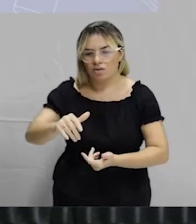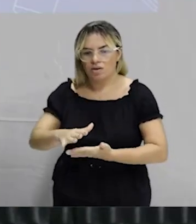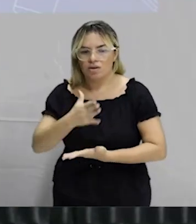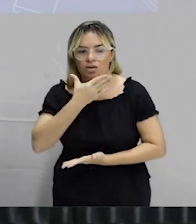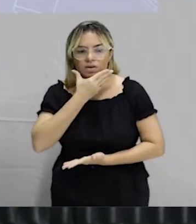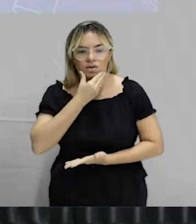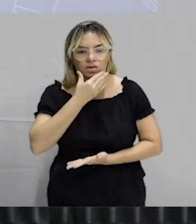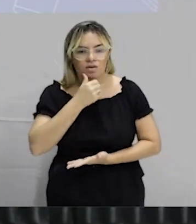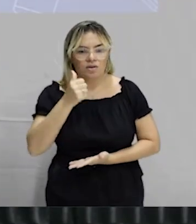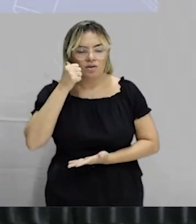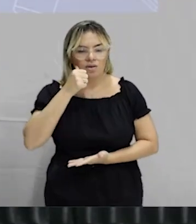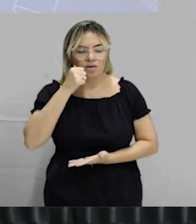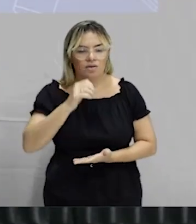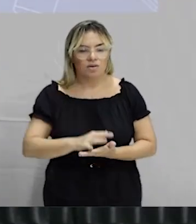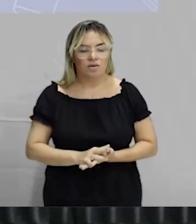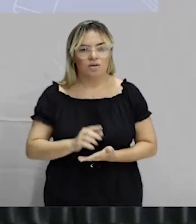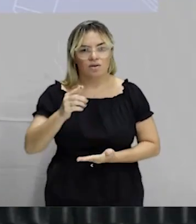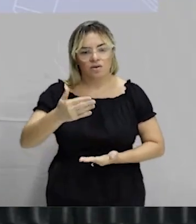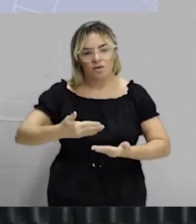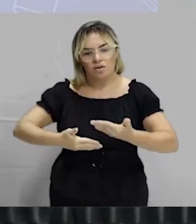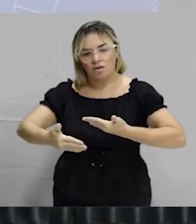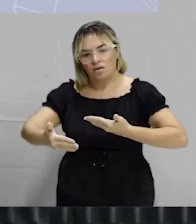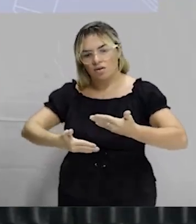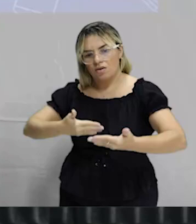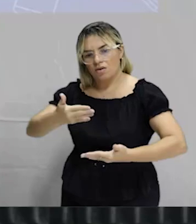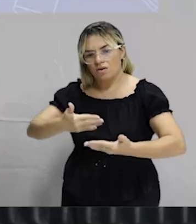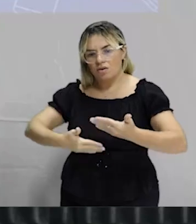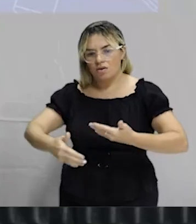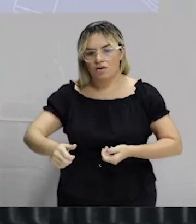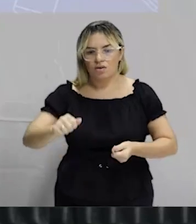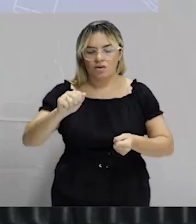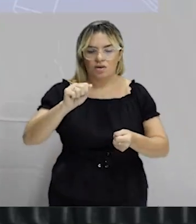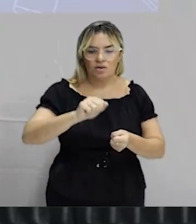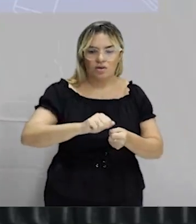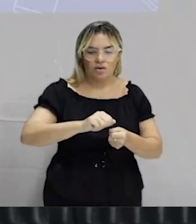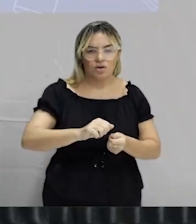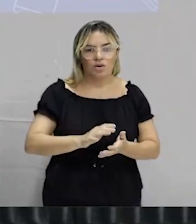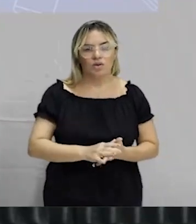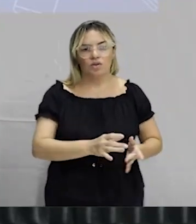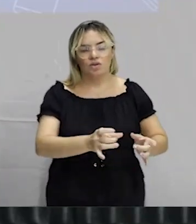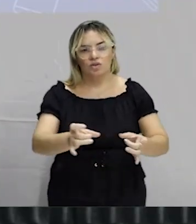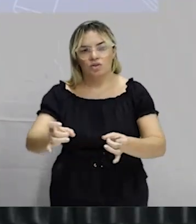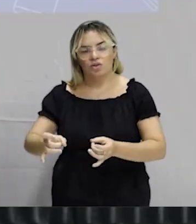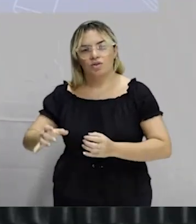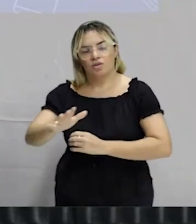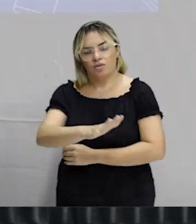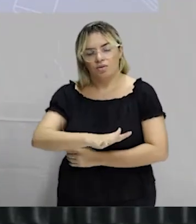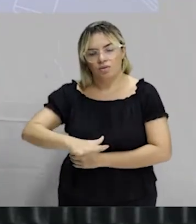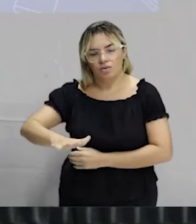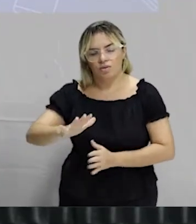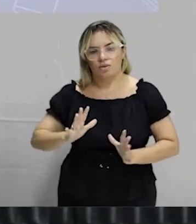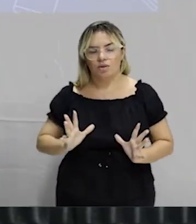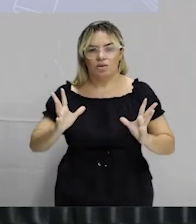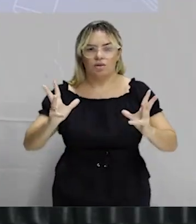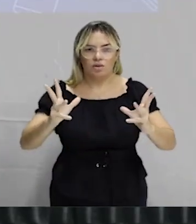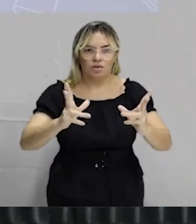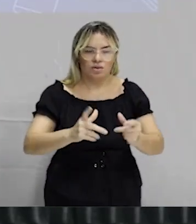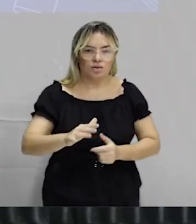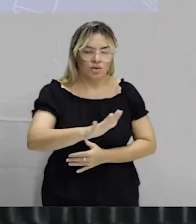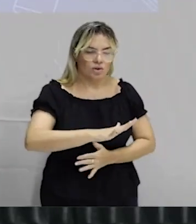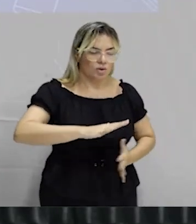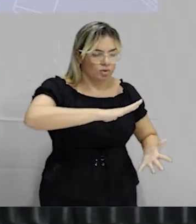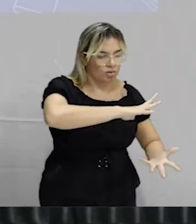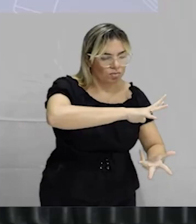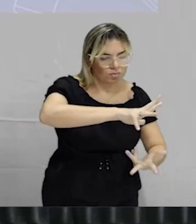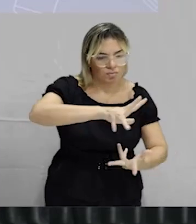envolviam ou faziam uso de transações impessoais de mercado, ou seja, todas as partes do